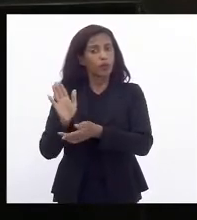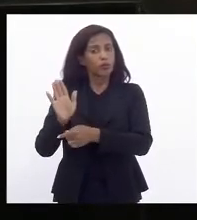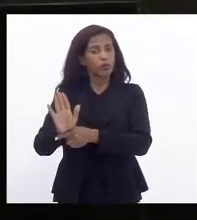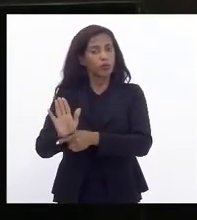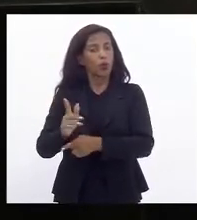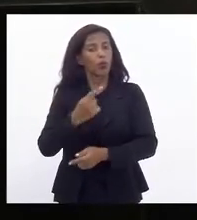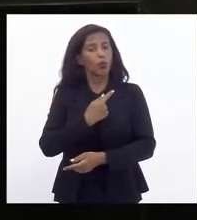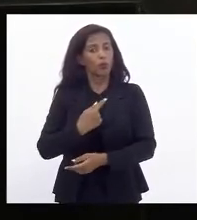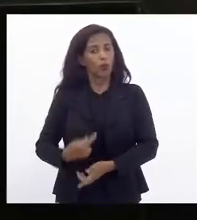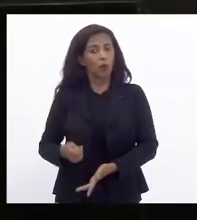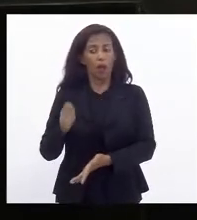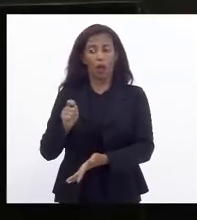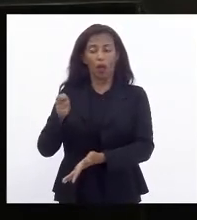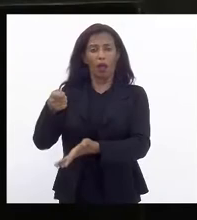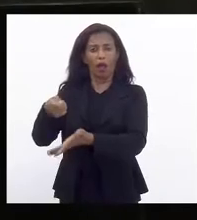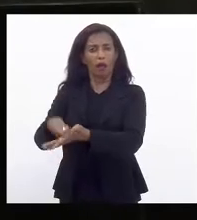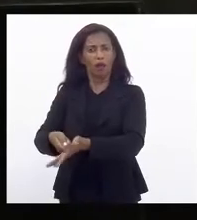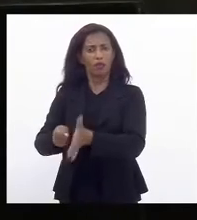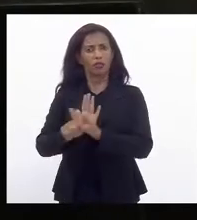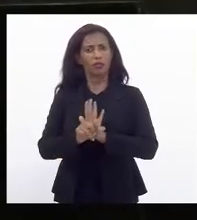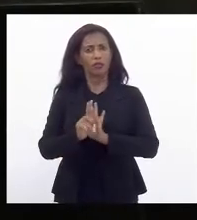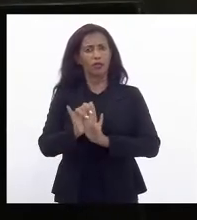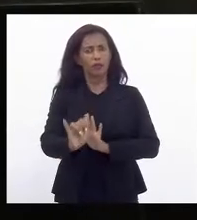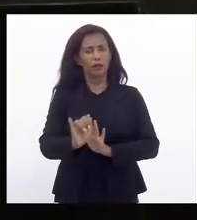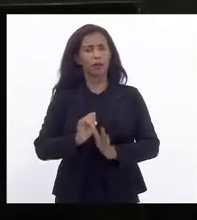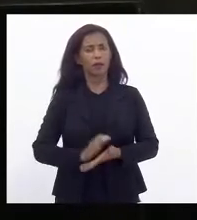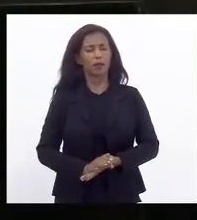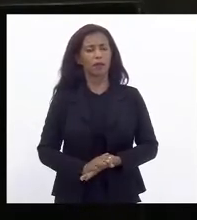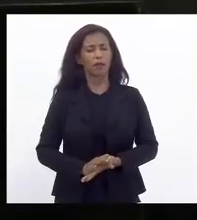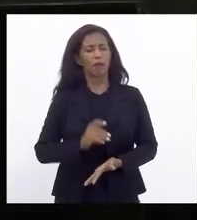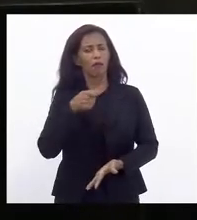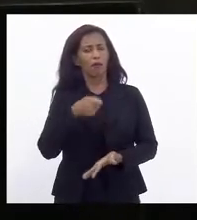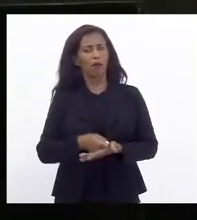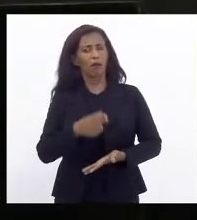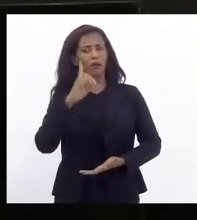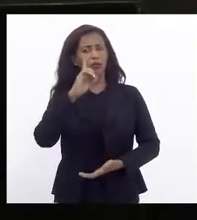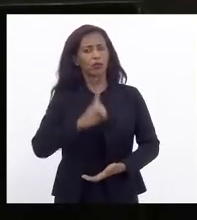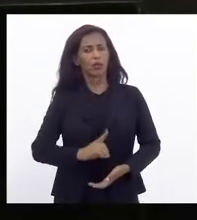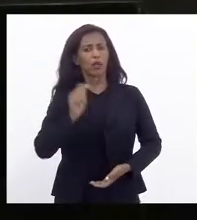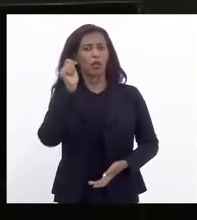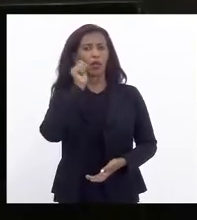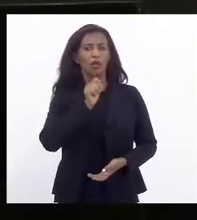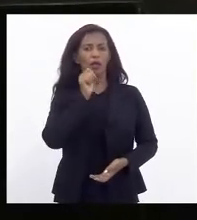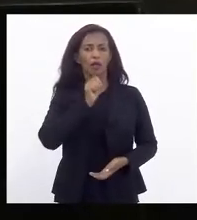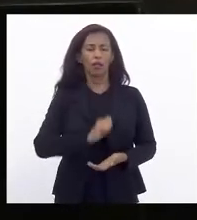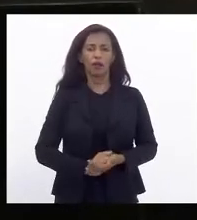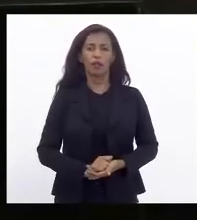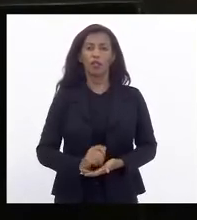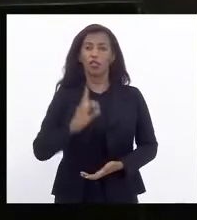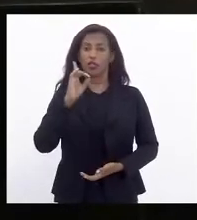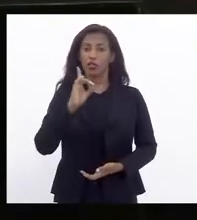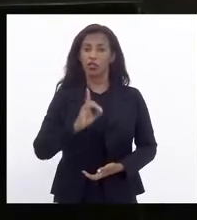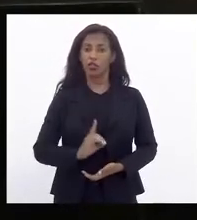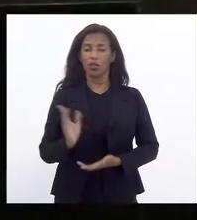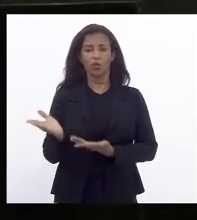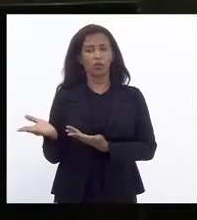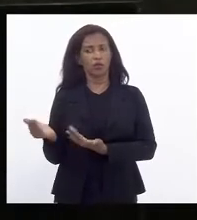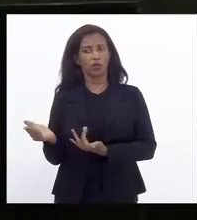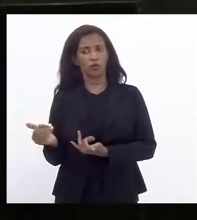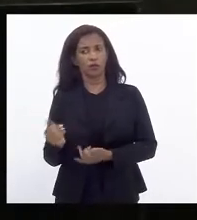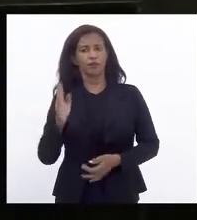para o governo garantir essa lei, garantir o direito das mulheres, garantir o direito das